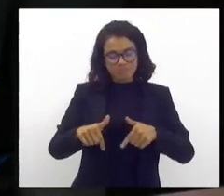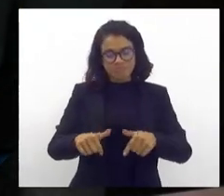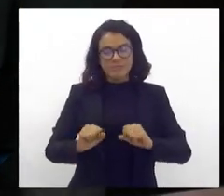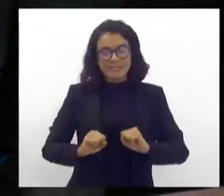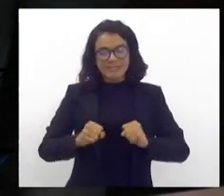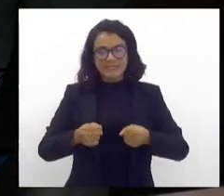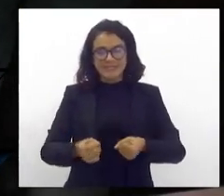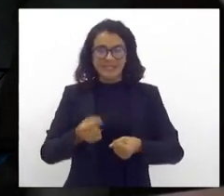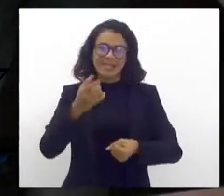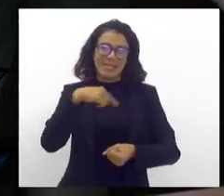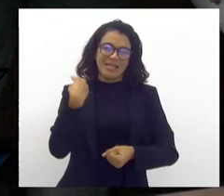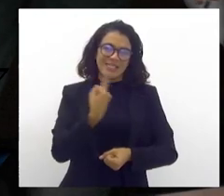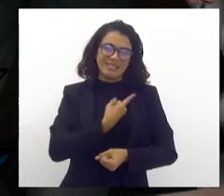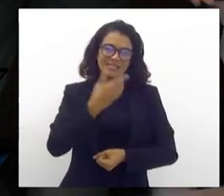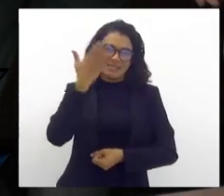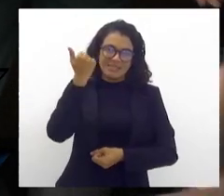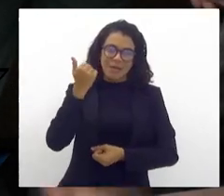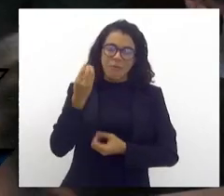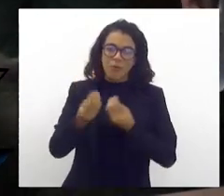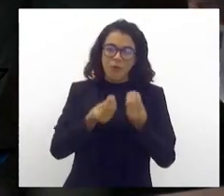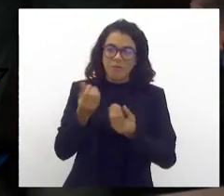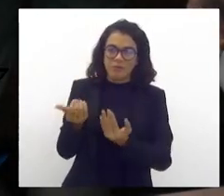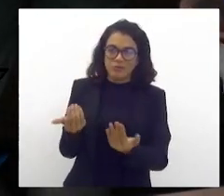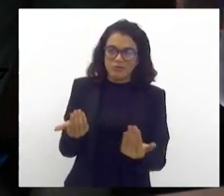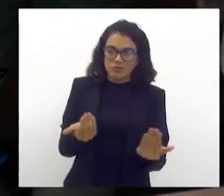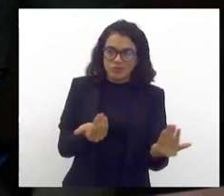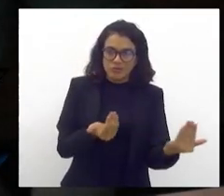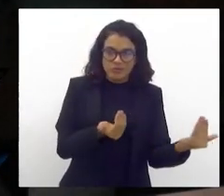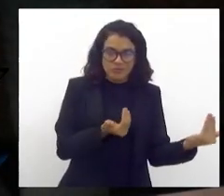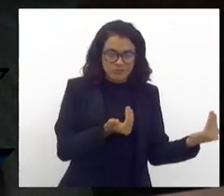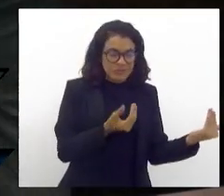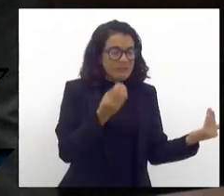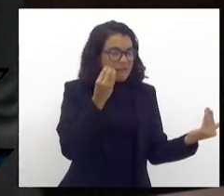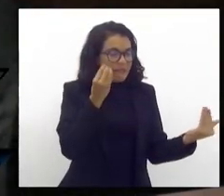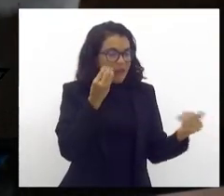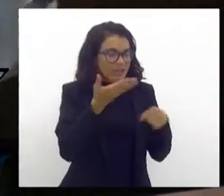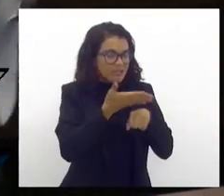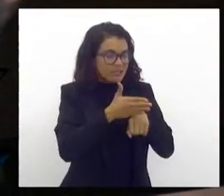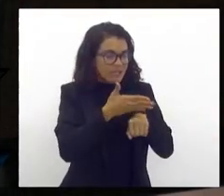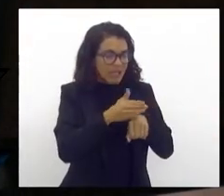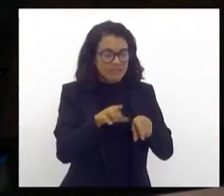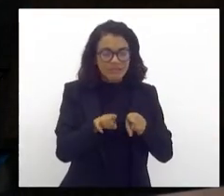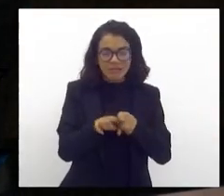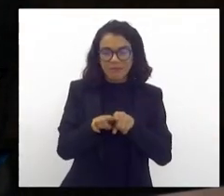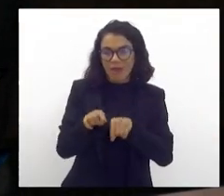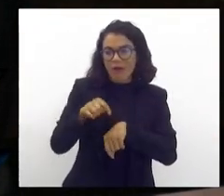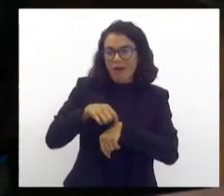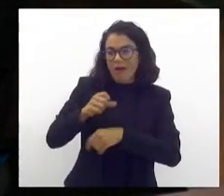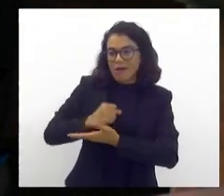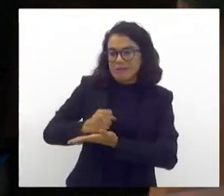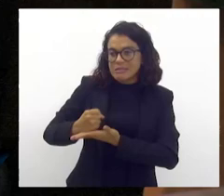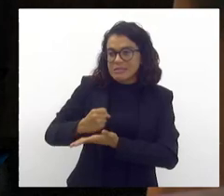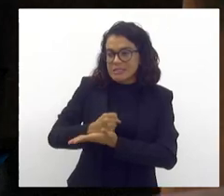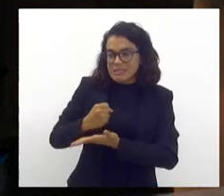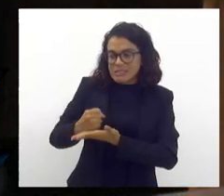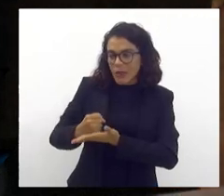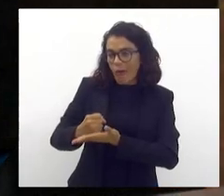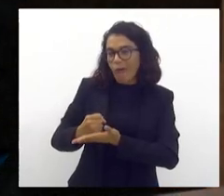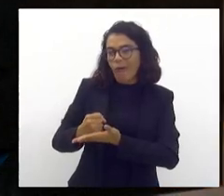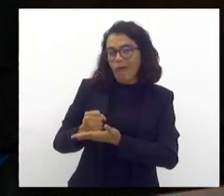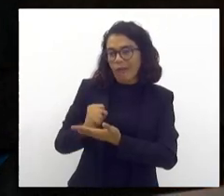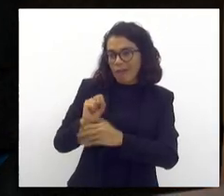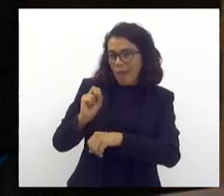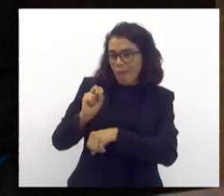essa juventude, né, busca um estágio e chega na hora de